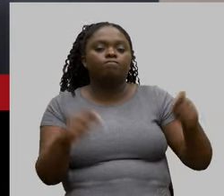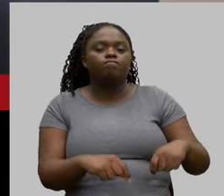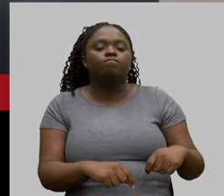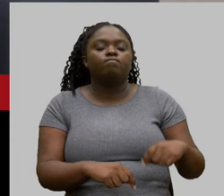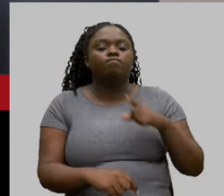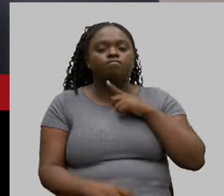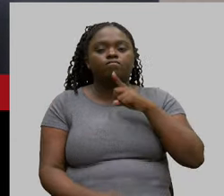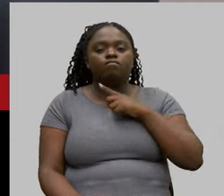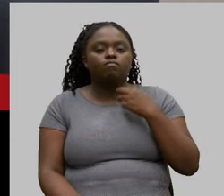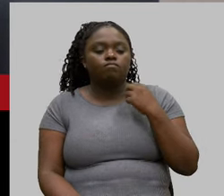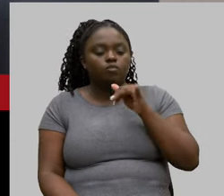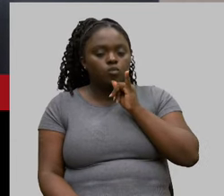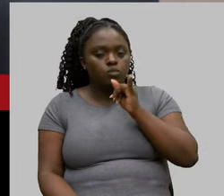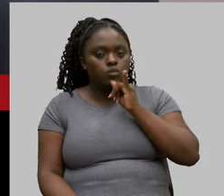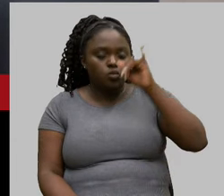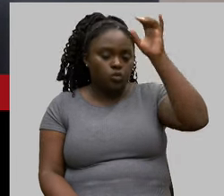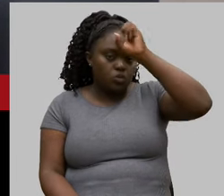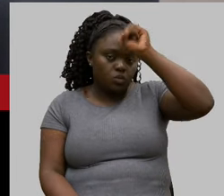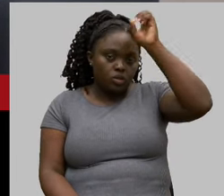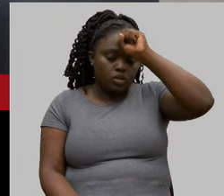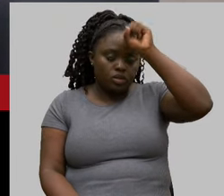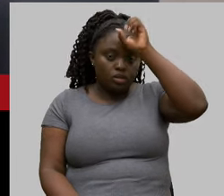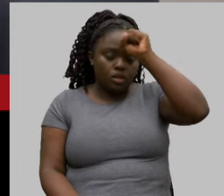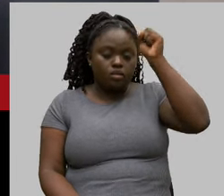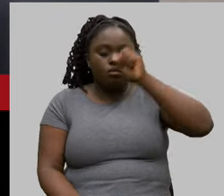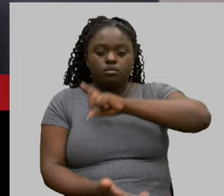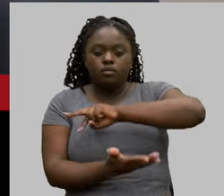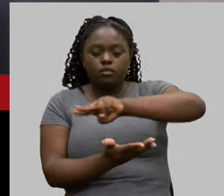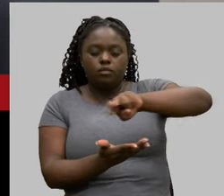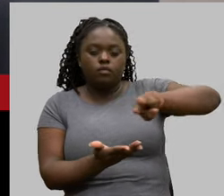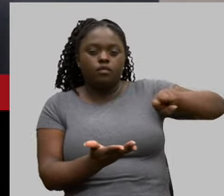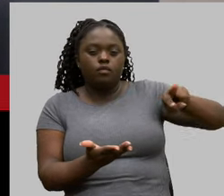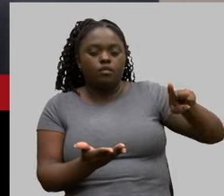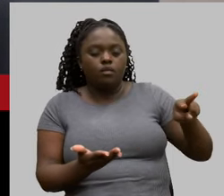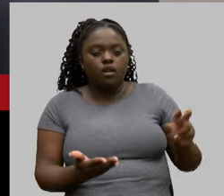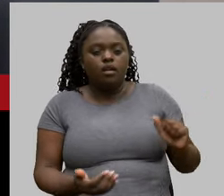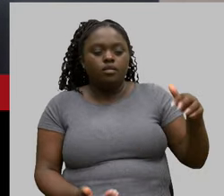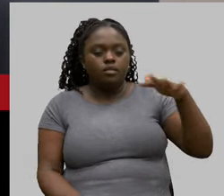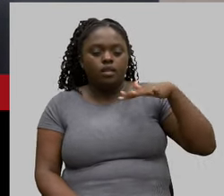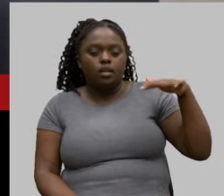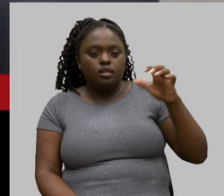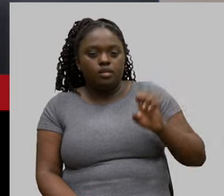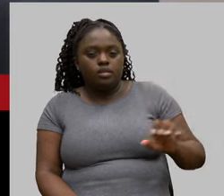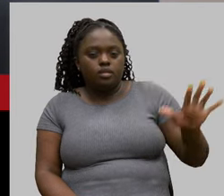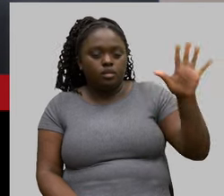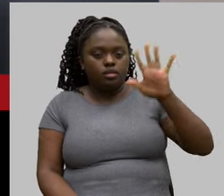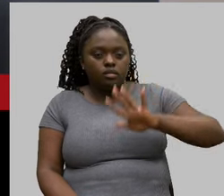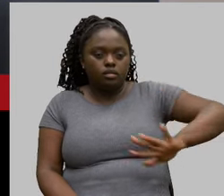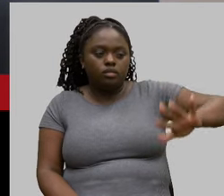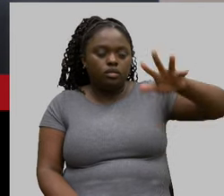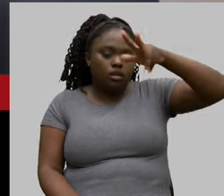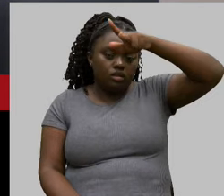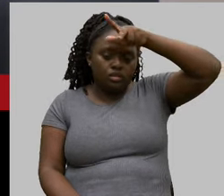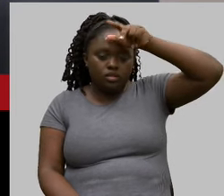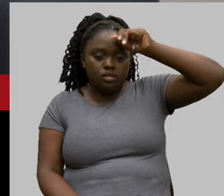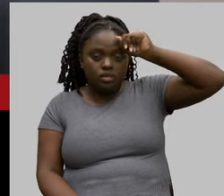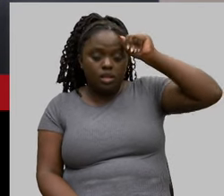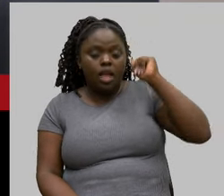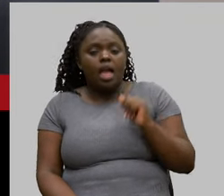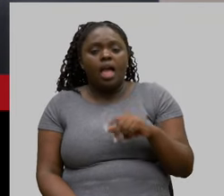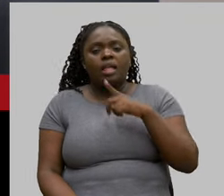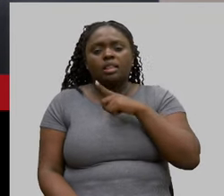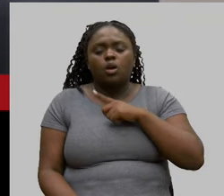exemplo de aprendizado para os vários outros no âmbito estadual e municipal existe um